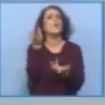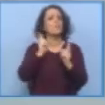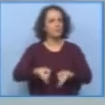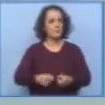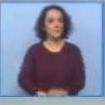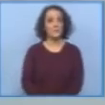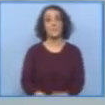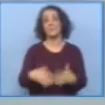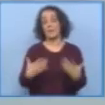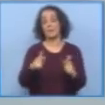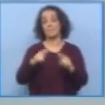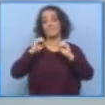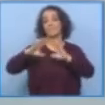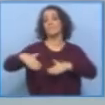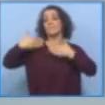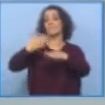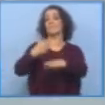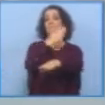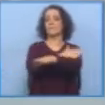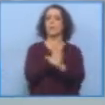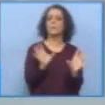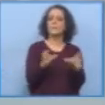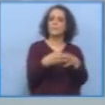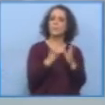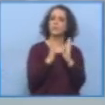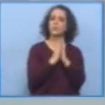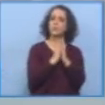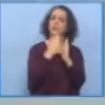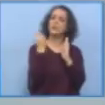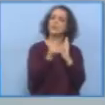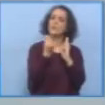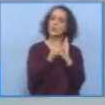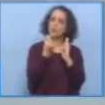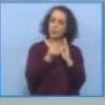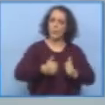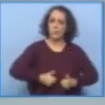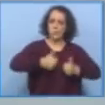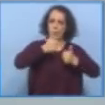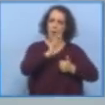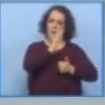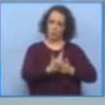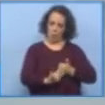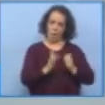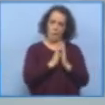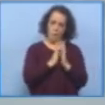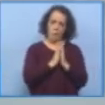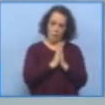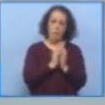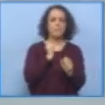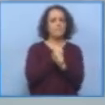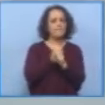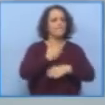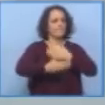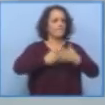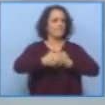isto vinha na sequência de um trabalho que a Pastoral da Juventude no Patriarcado de Lisboa estava a desenvolver e, de